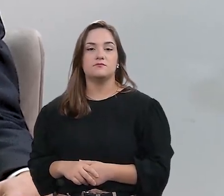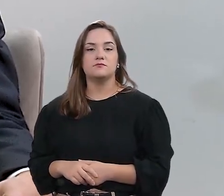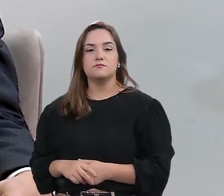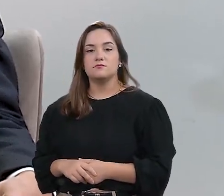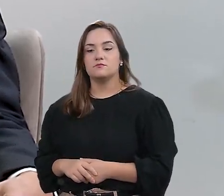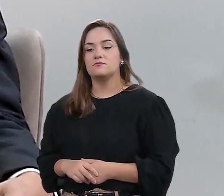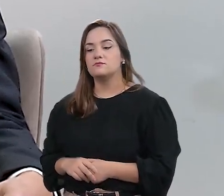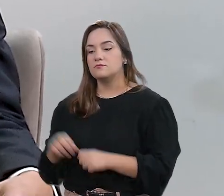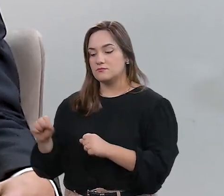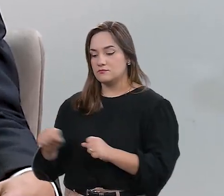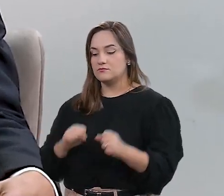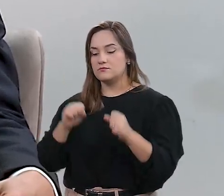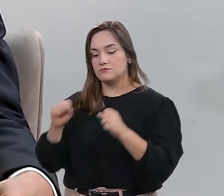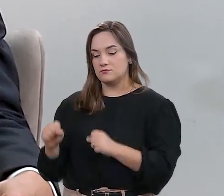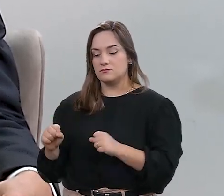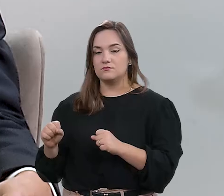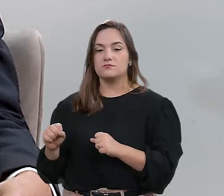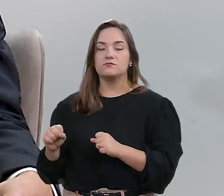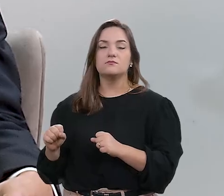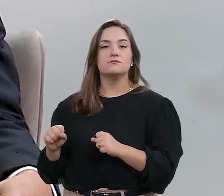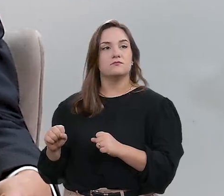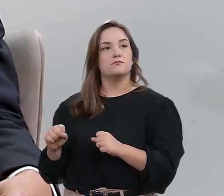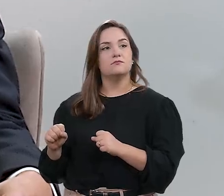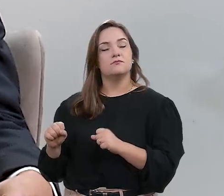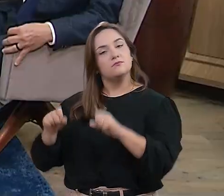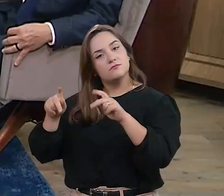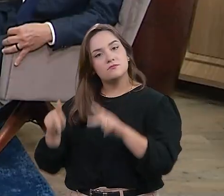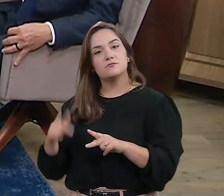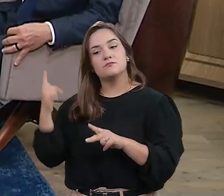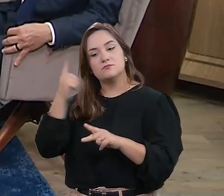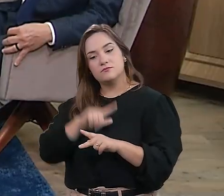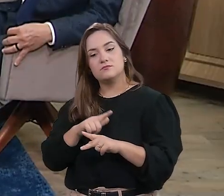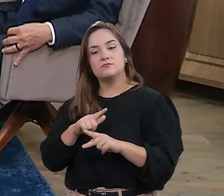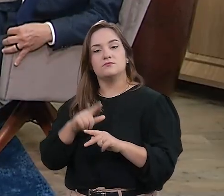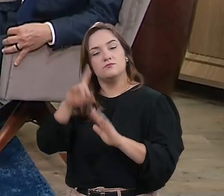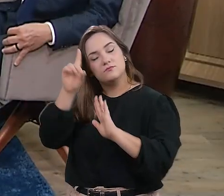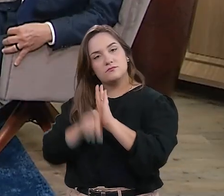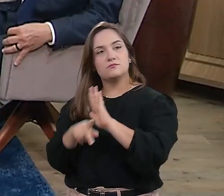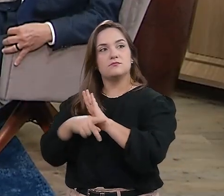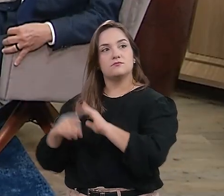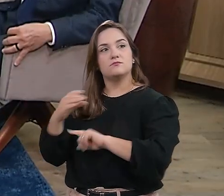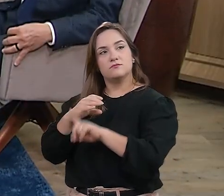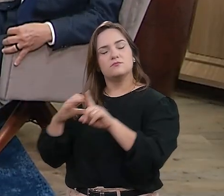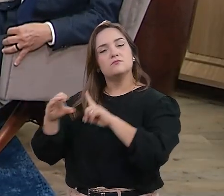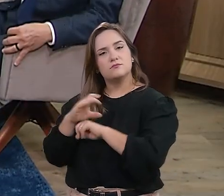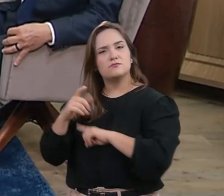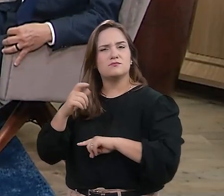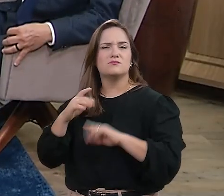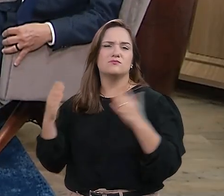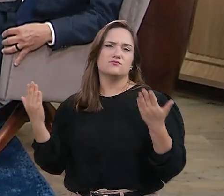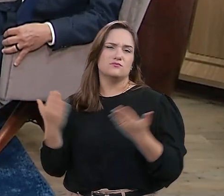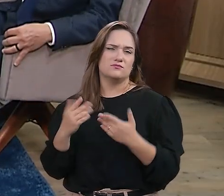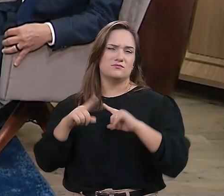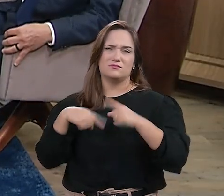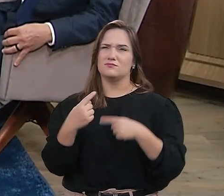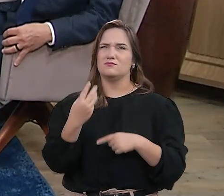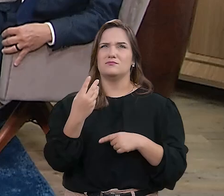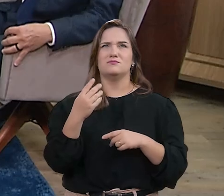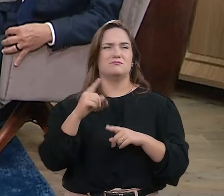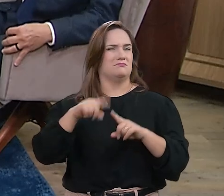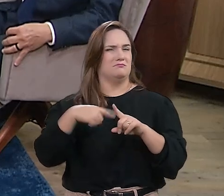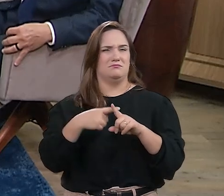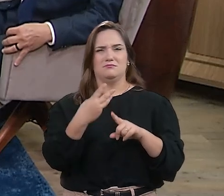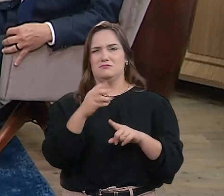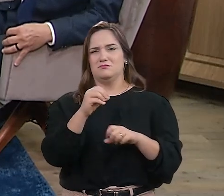poder público pudesse garantir os direitos daquela comunidade. Hoje, depois de 30 anos, né, mais de